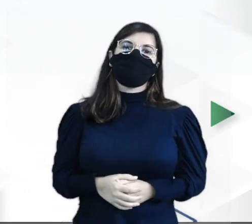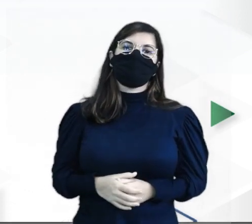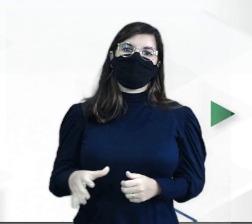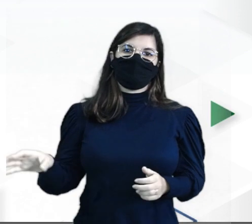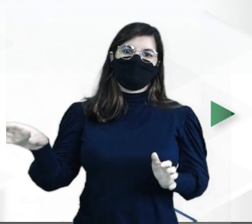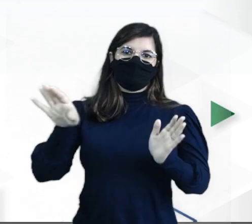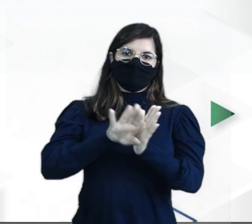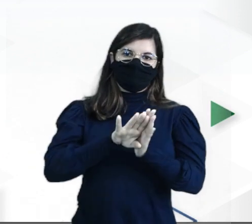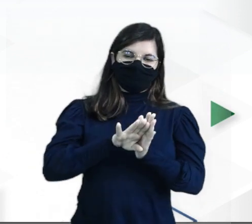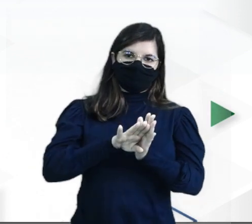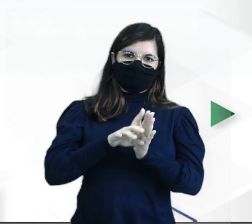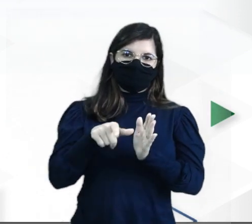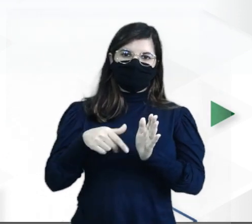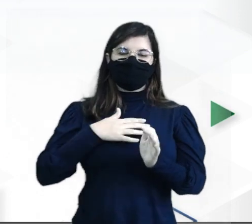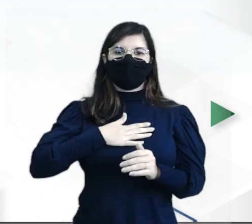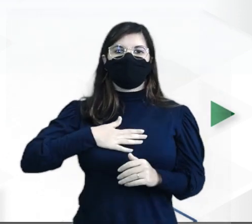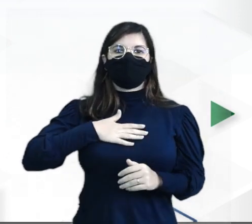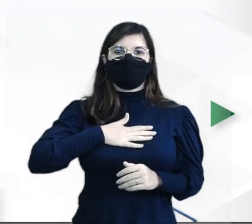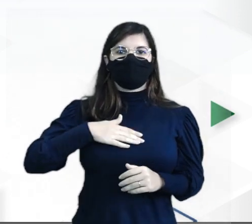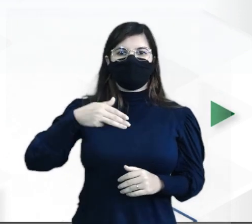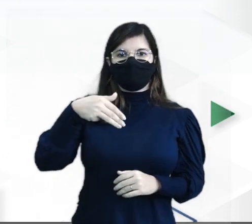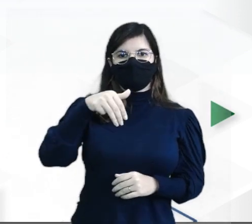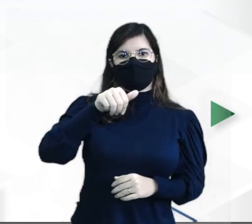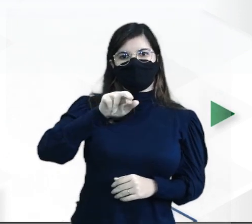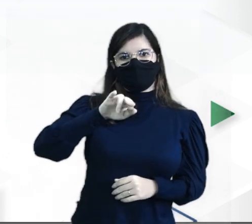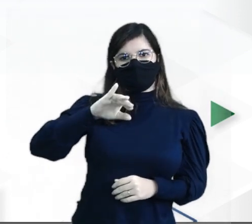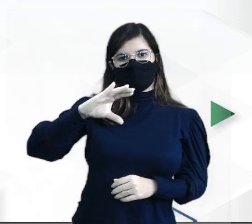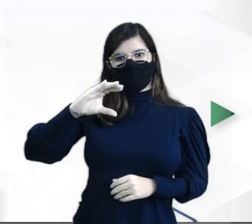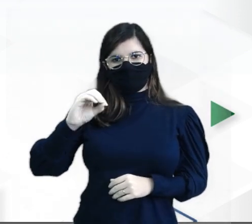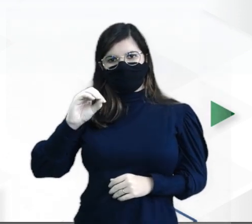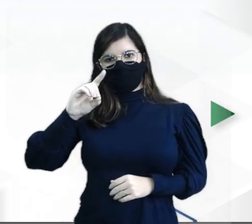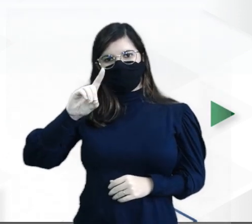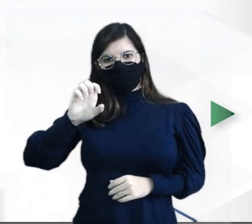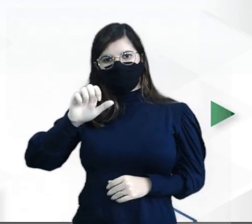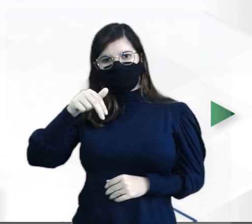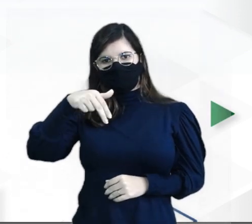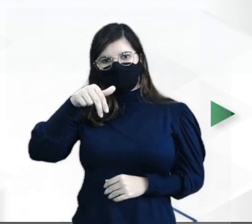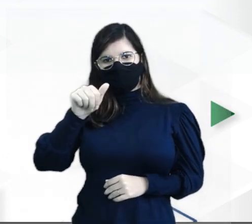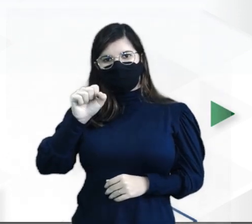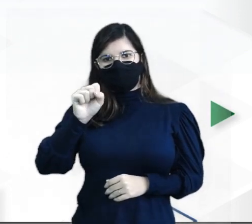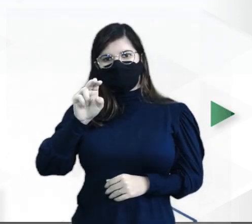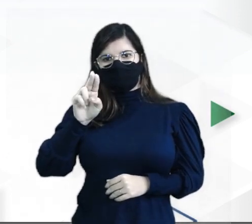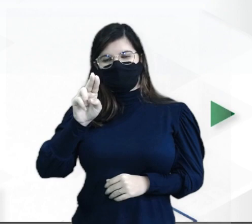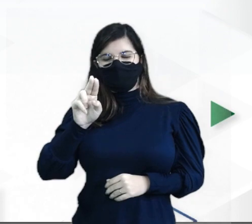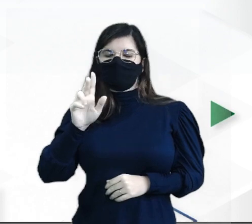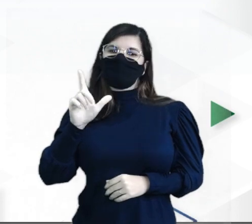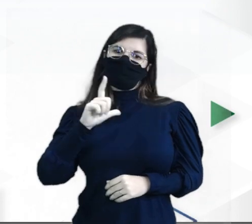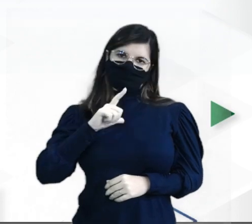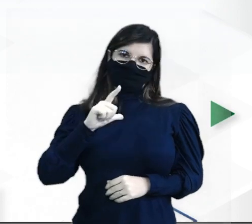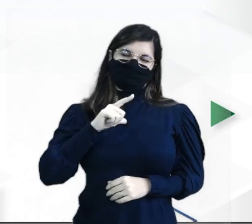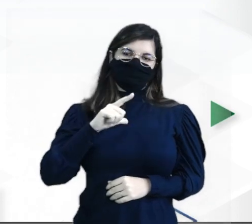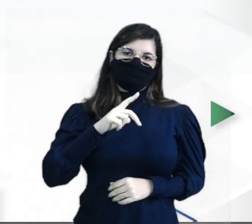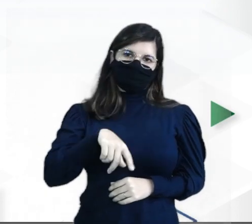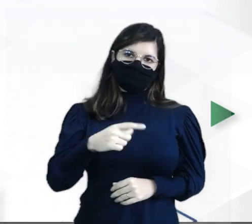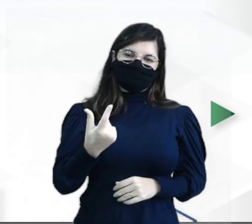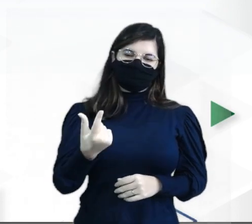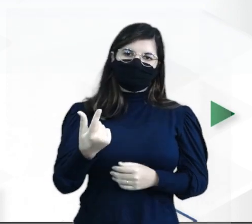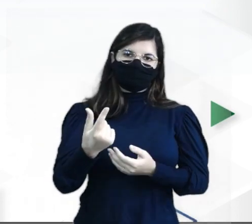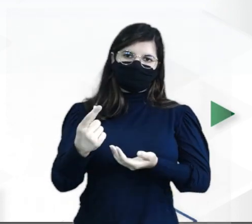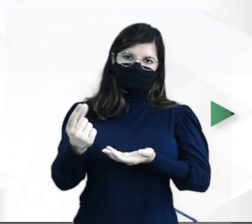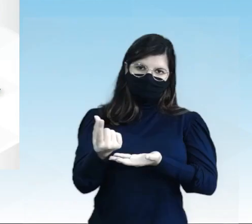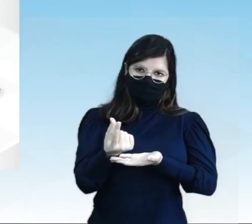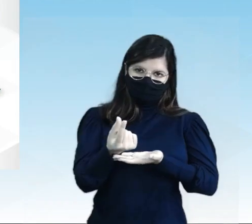chega o nosso querido Maurício de Nassau ele vai investir